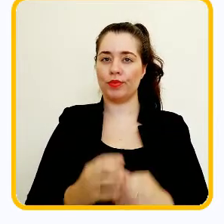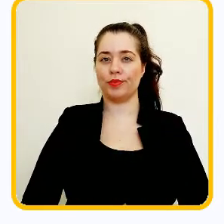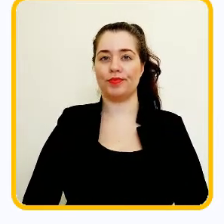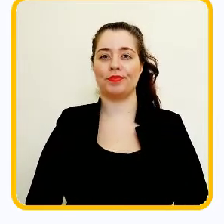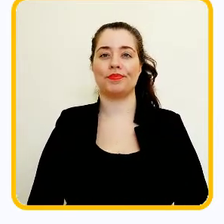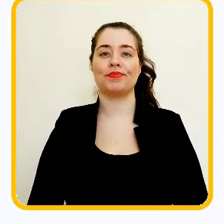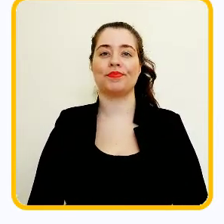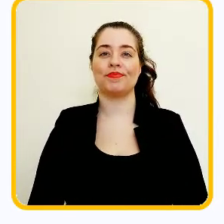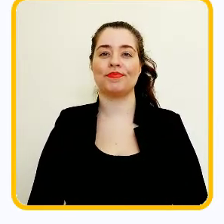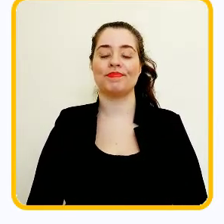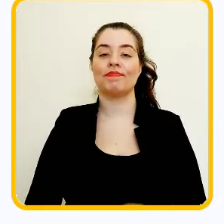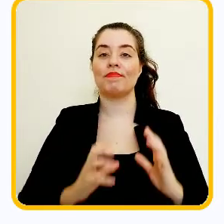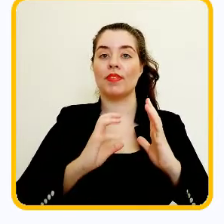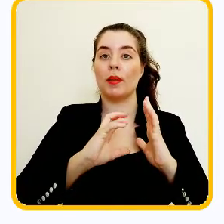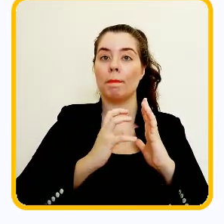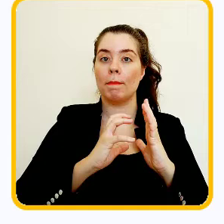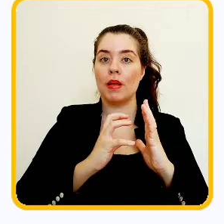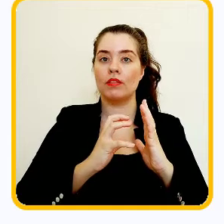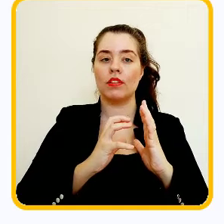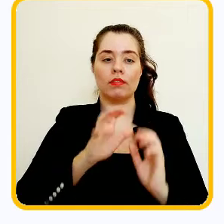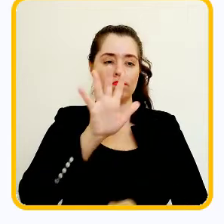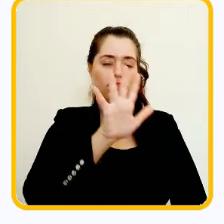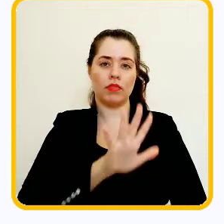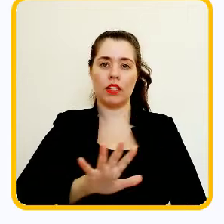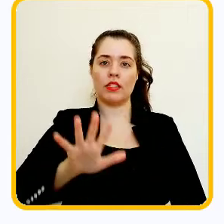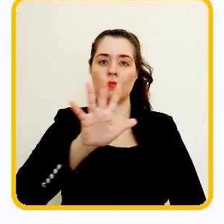nela para fazer uma postagem demonstrativa.